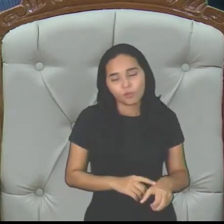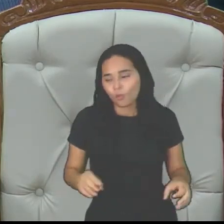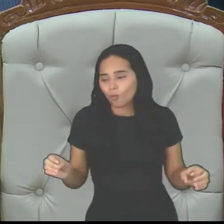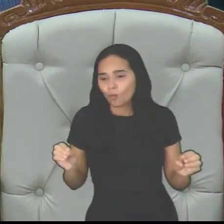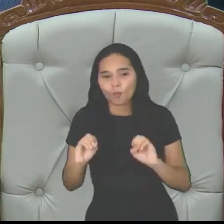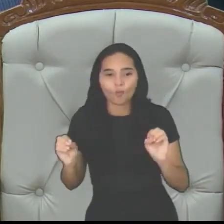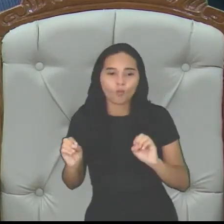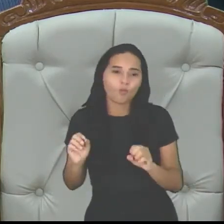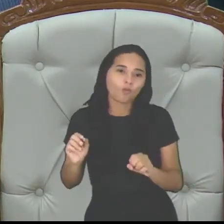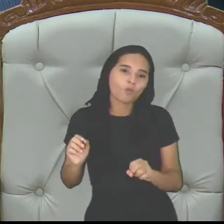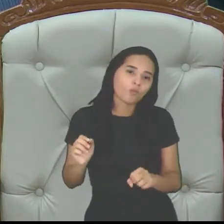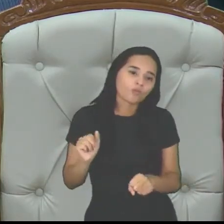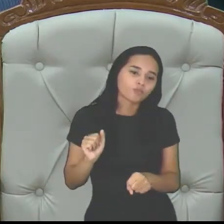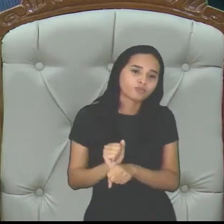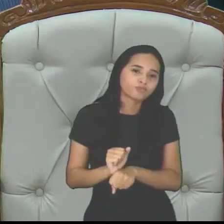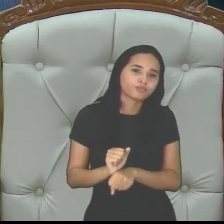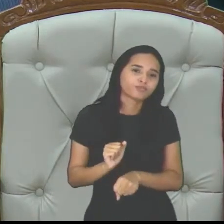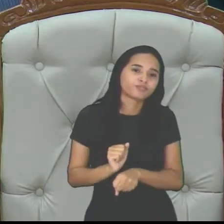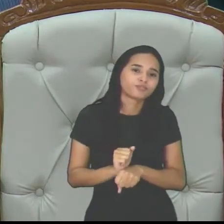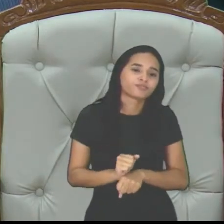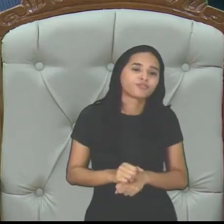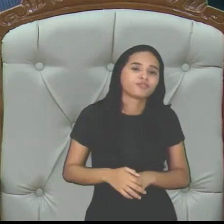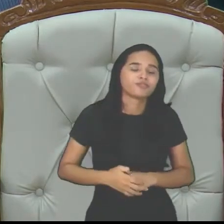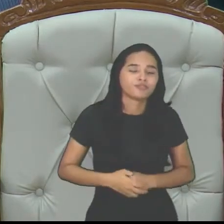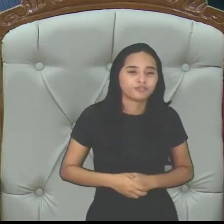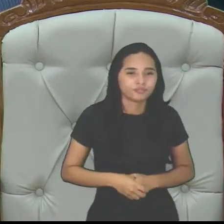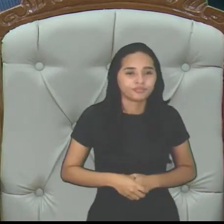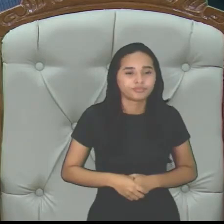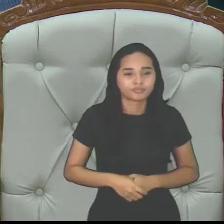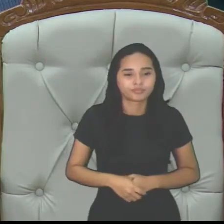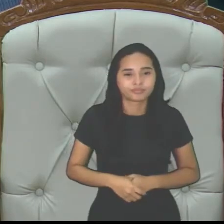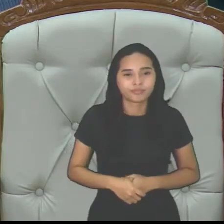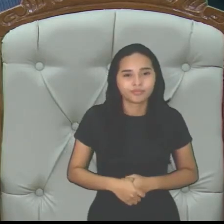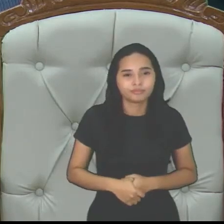ninguém espera.